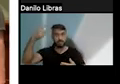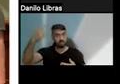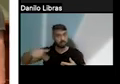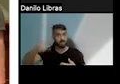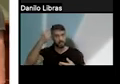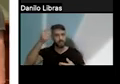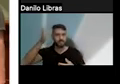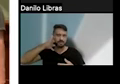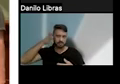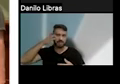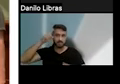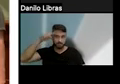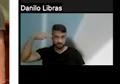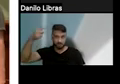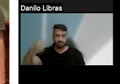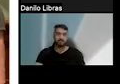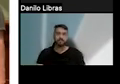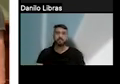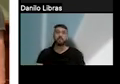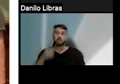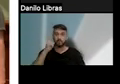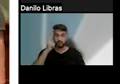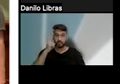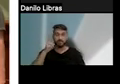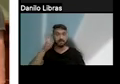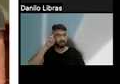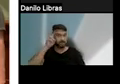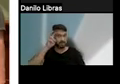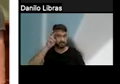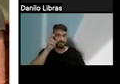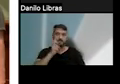um seminário, né, às 2 horas, na quinta-feira.